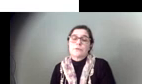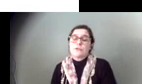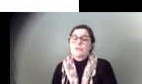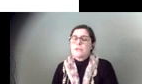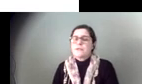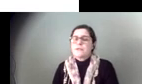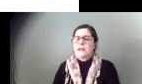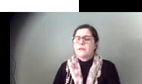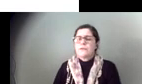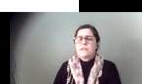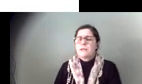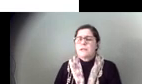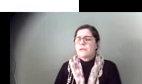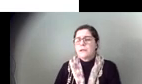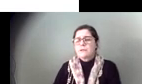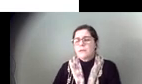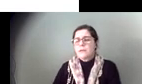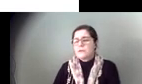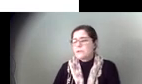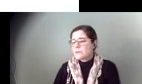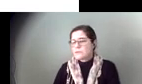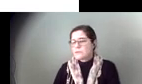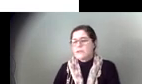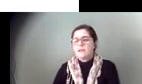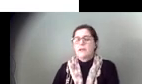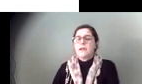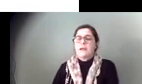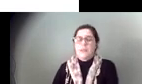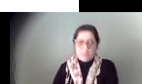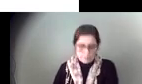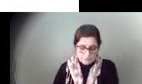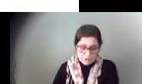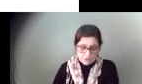os professores fizeram trabalhos maravilhosos, né?